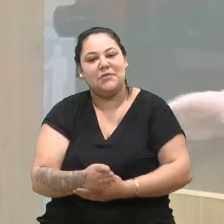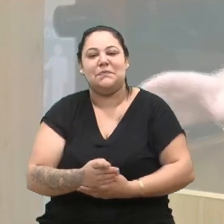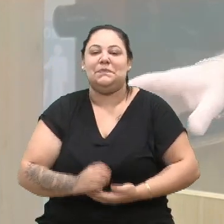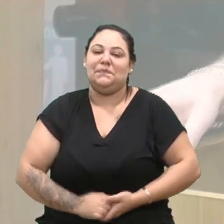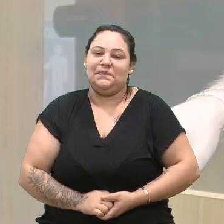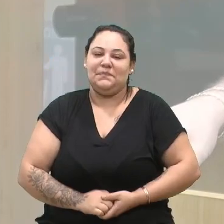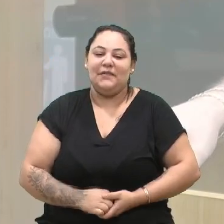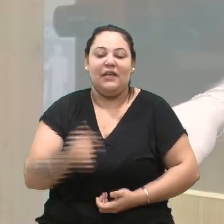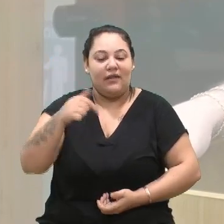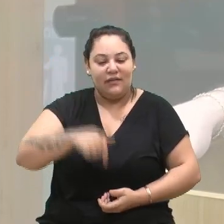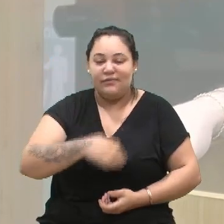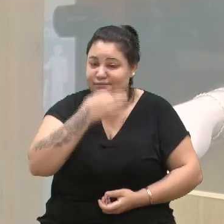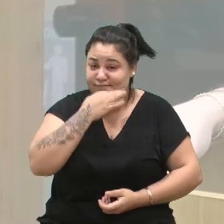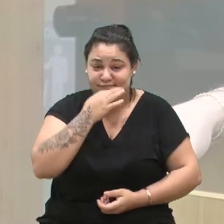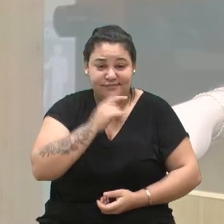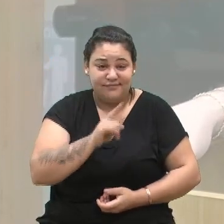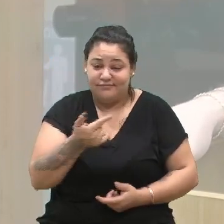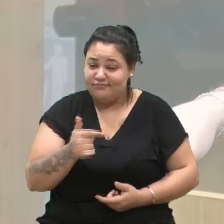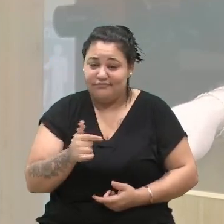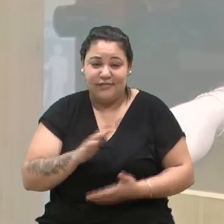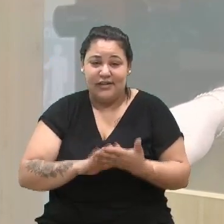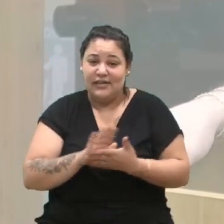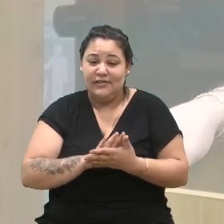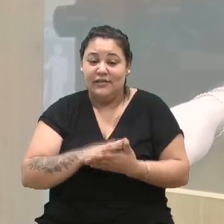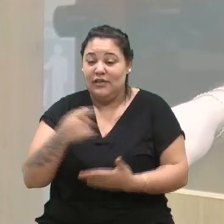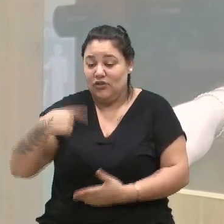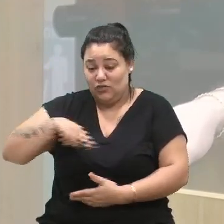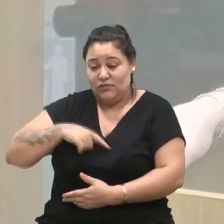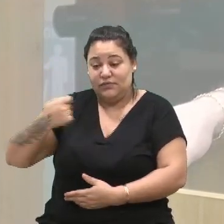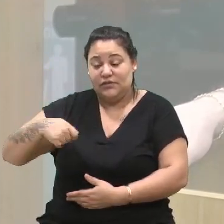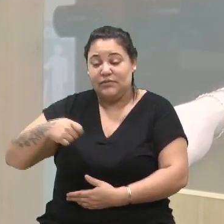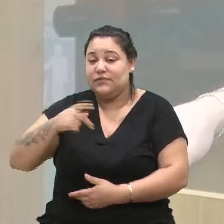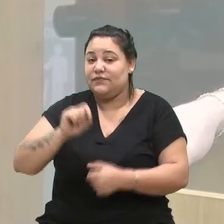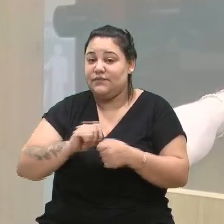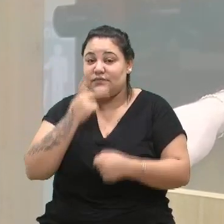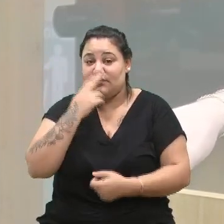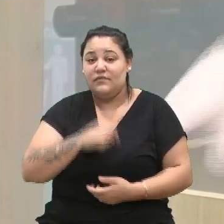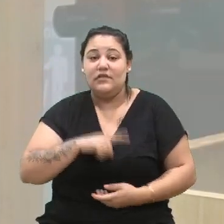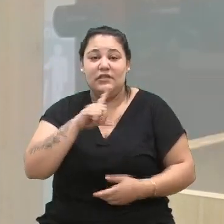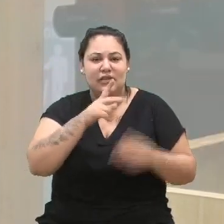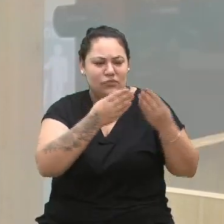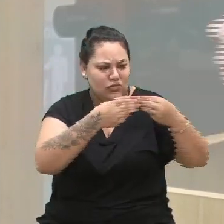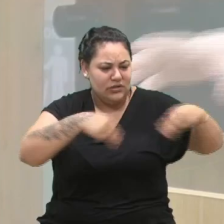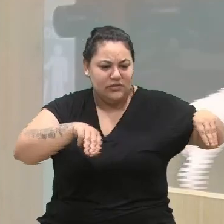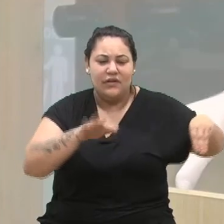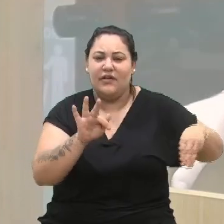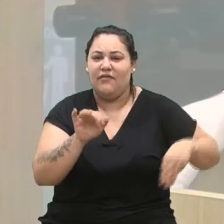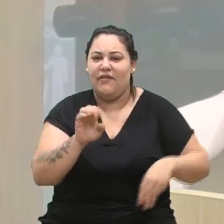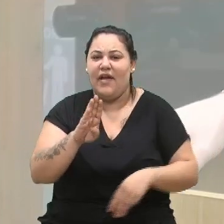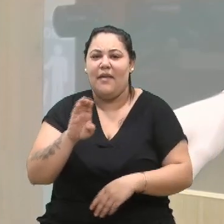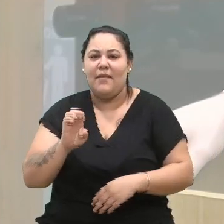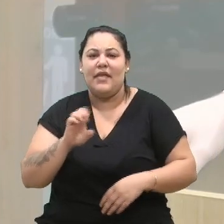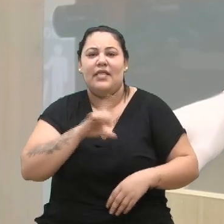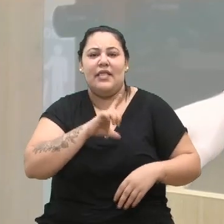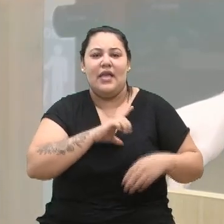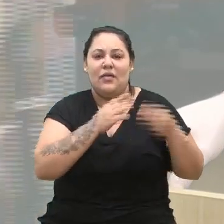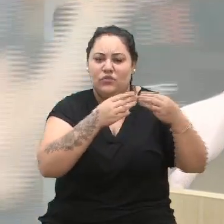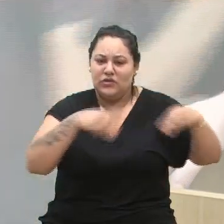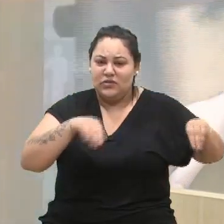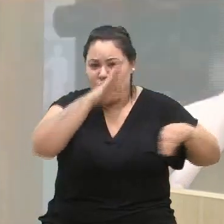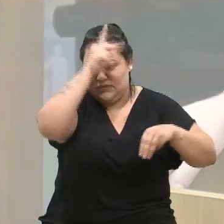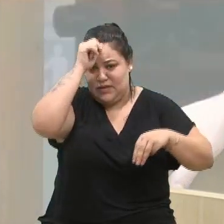E aqui a gente tem que fazer da mesma forma. Temos o Museu da FEB, temos o Museu Municipal, onde traz a história da imigração